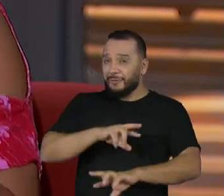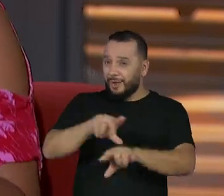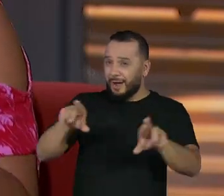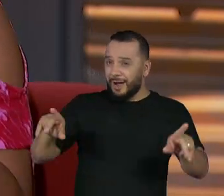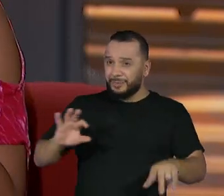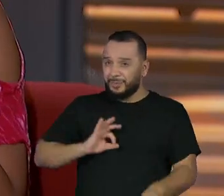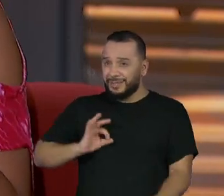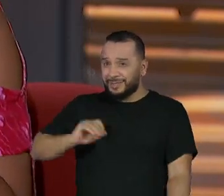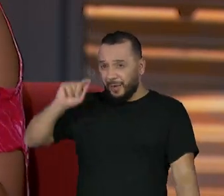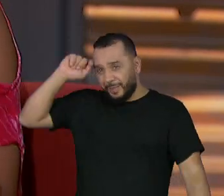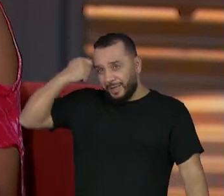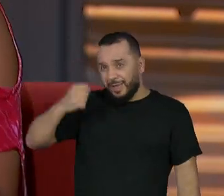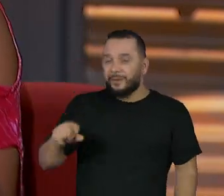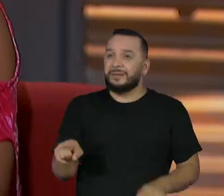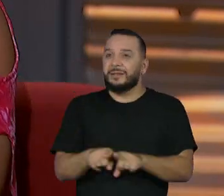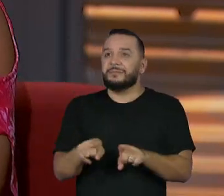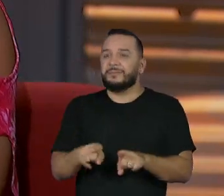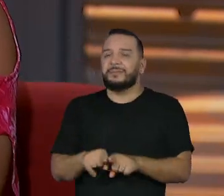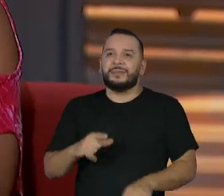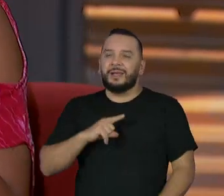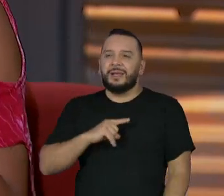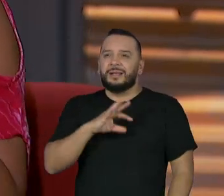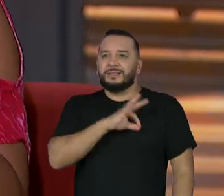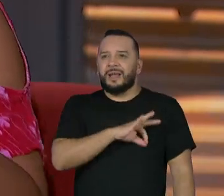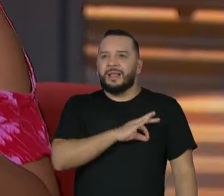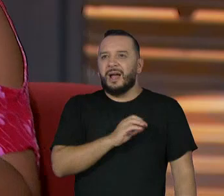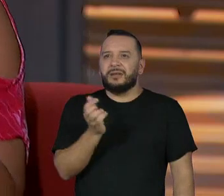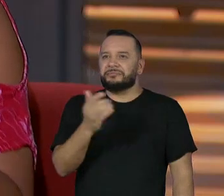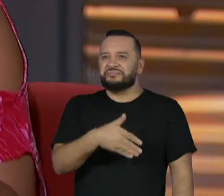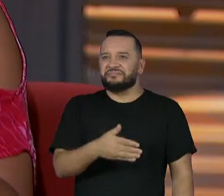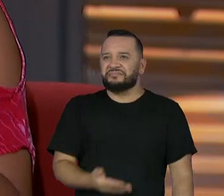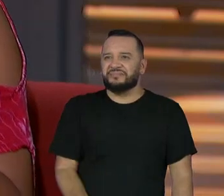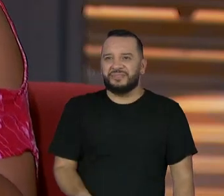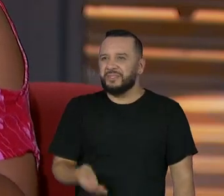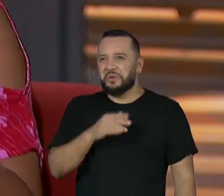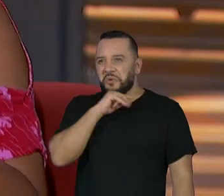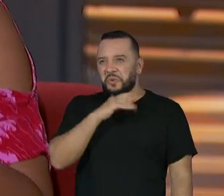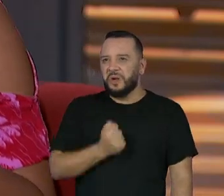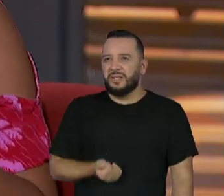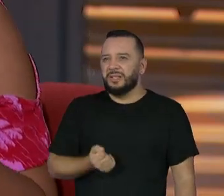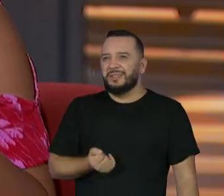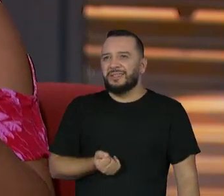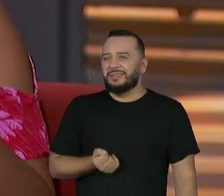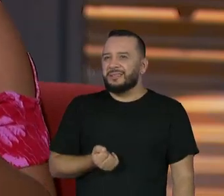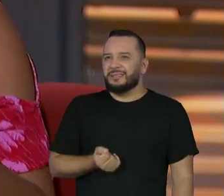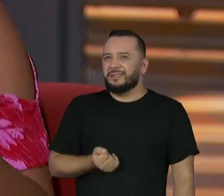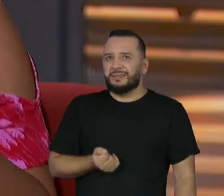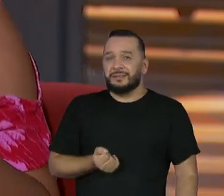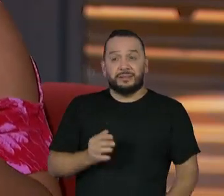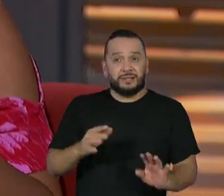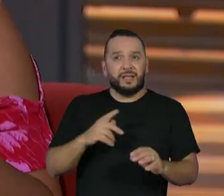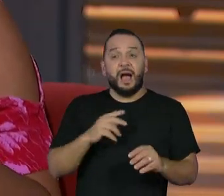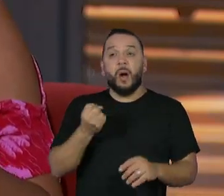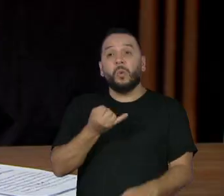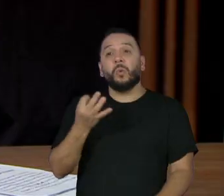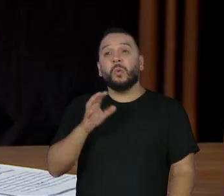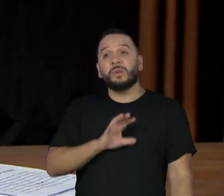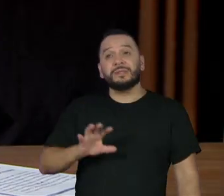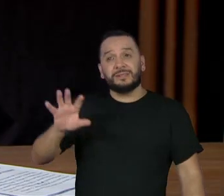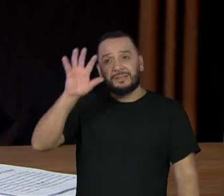também, que têm um salário mal, né? Recebem mal, se a gente for pensar, são poucas as cidades ou os estados em